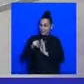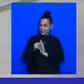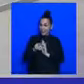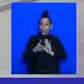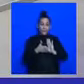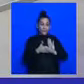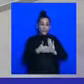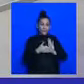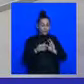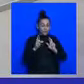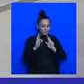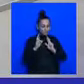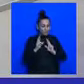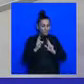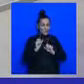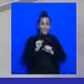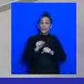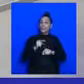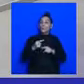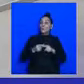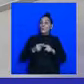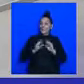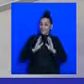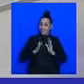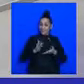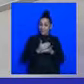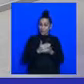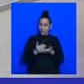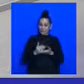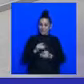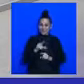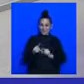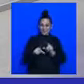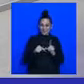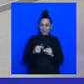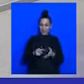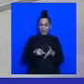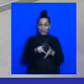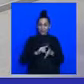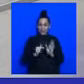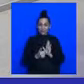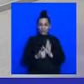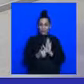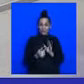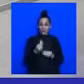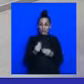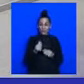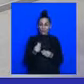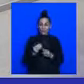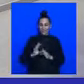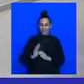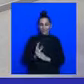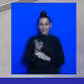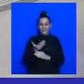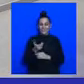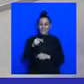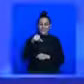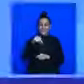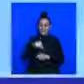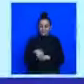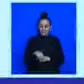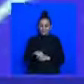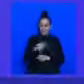apostas em mãos fica na torcida Por que instantes vai começar o sorteio antes eu vou te mostrar como vai funcionar tudo por aqui